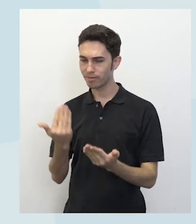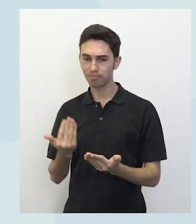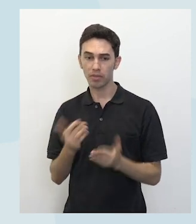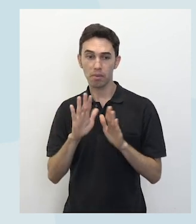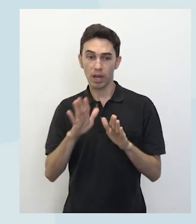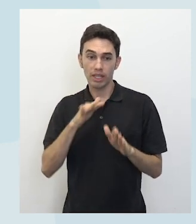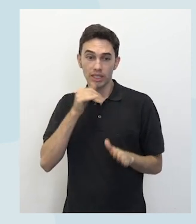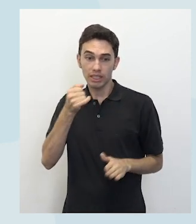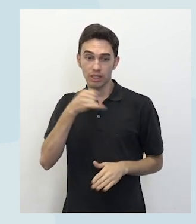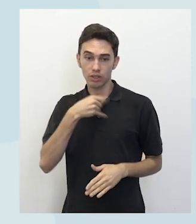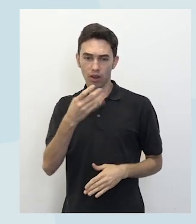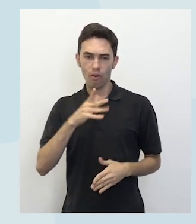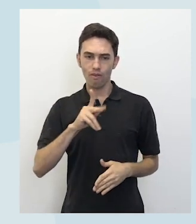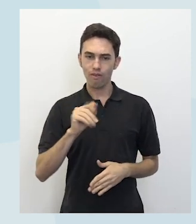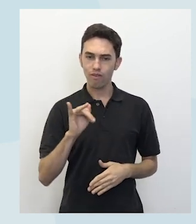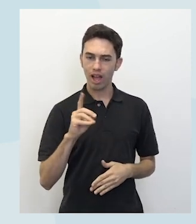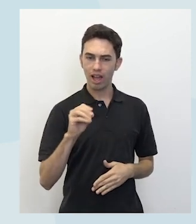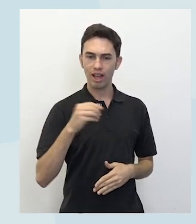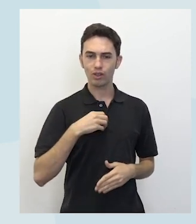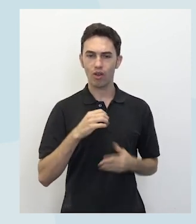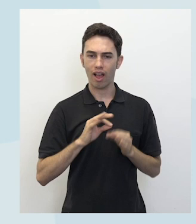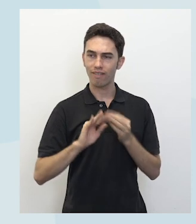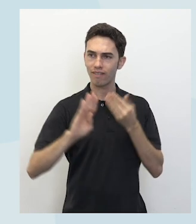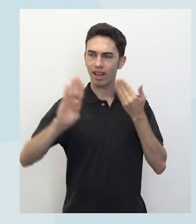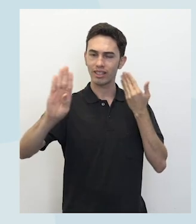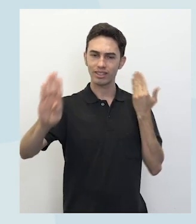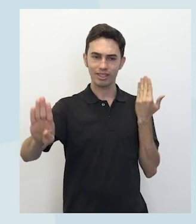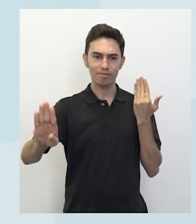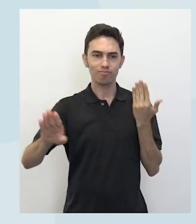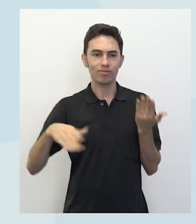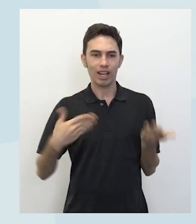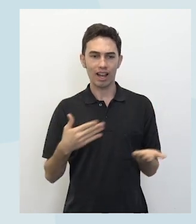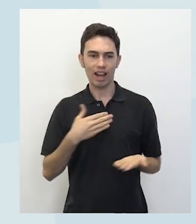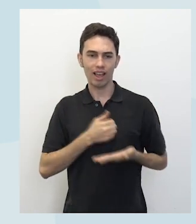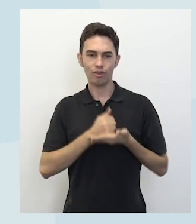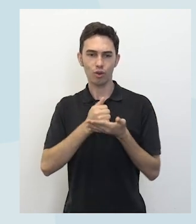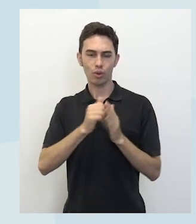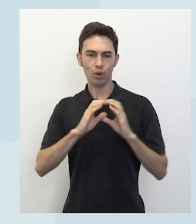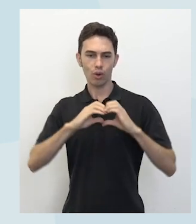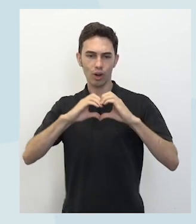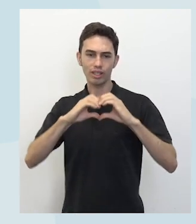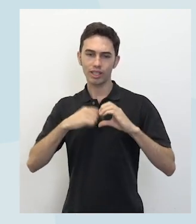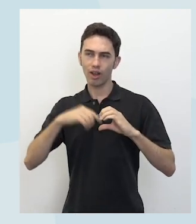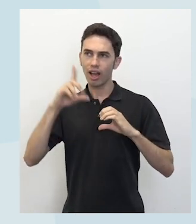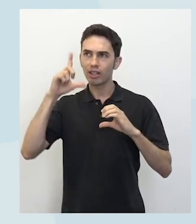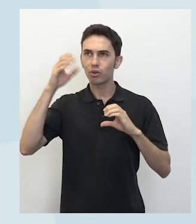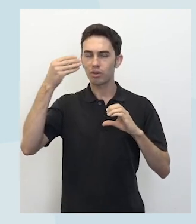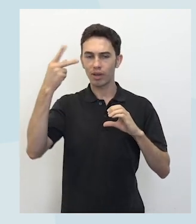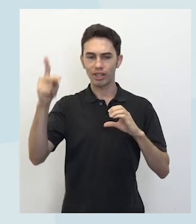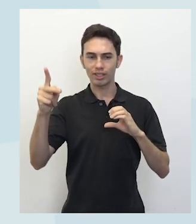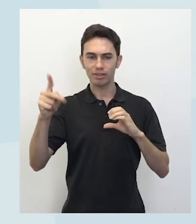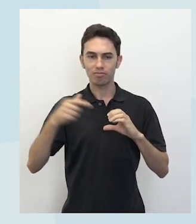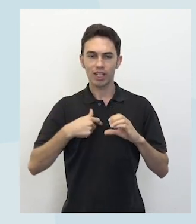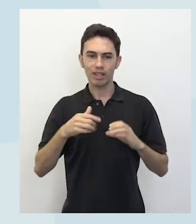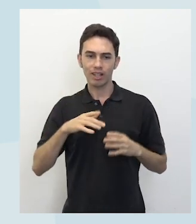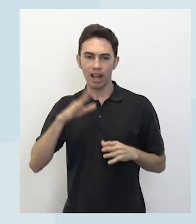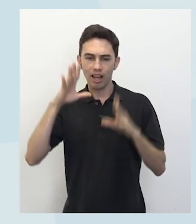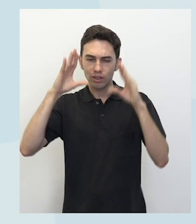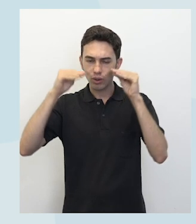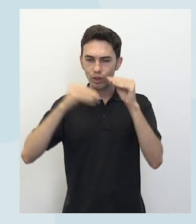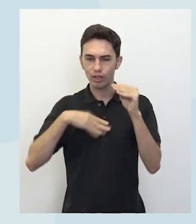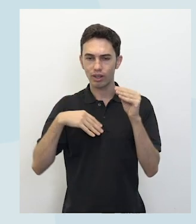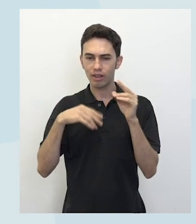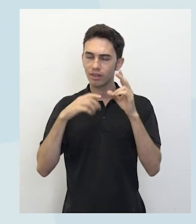aventura, levo no coração a tua imagem. De noite mandarei-te os meus suspiros, no murmúrio da